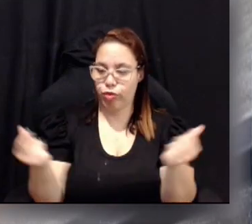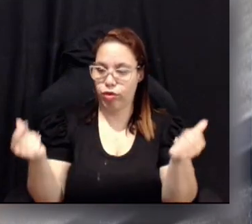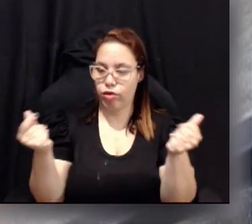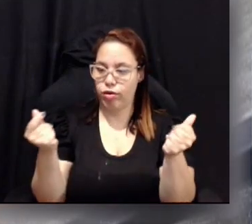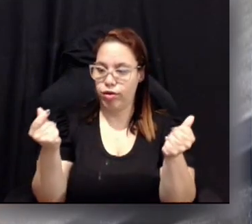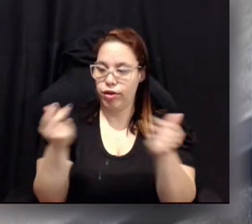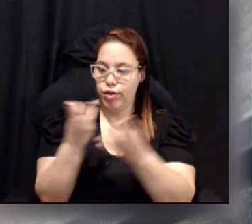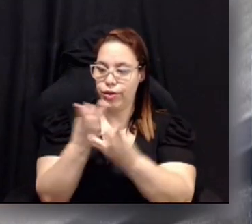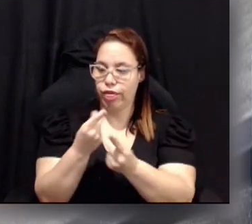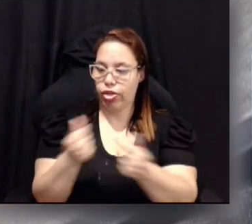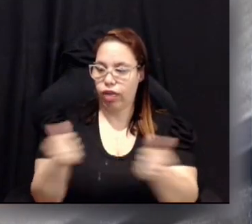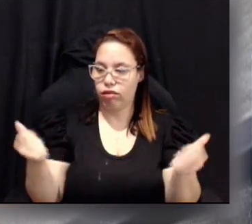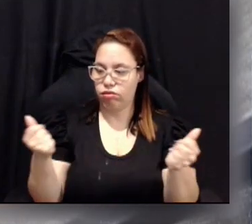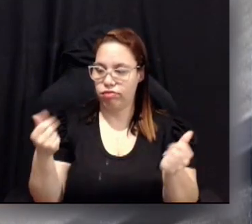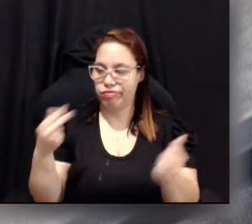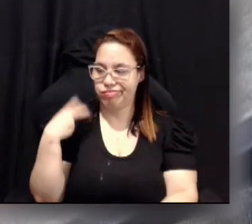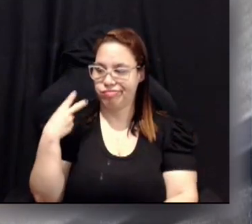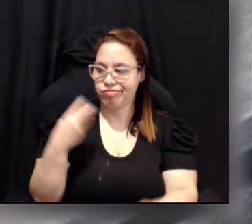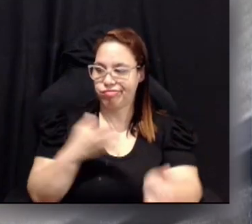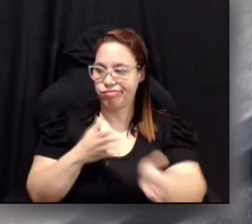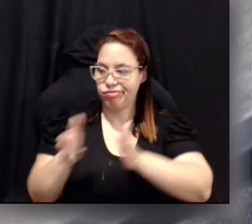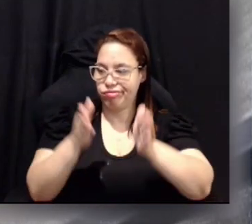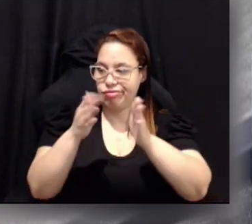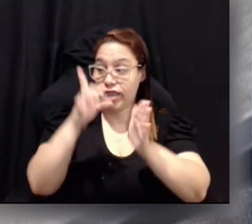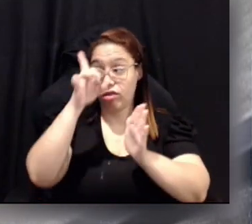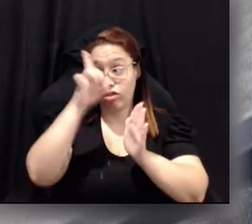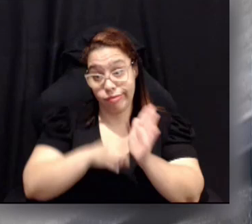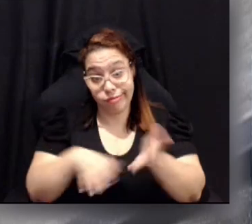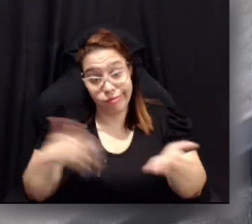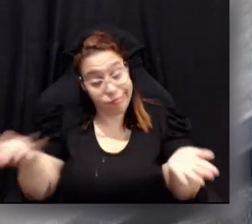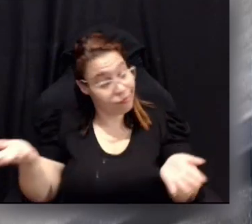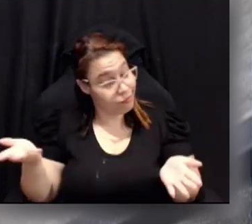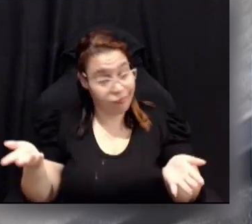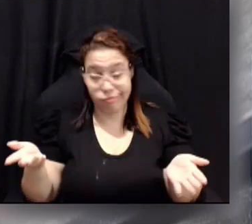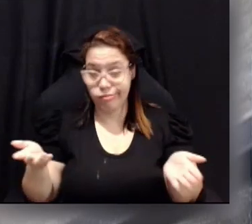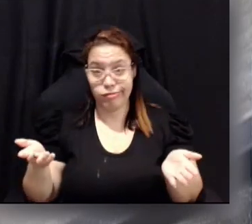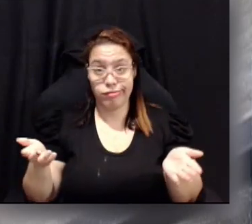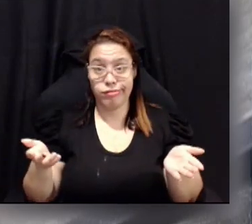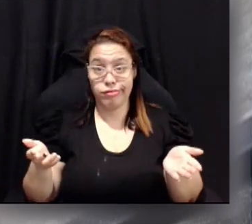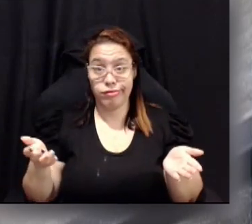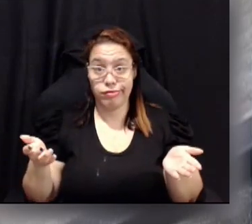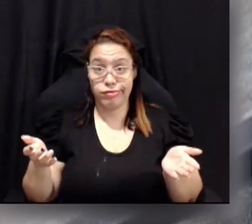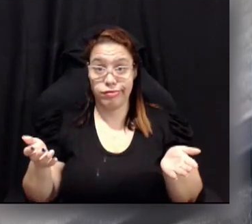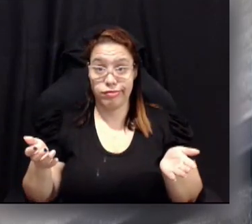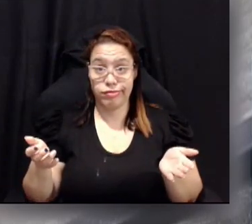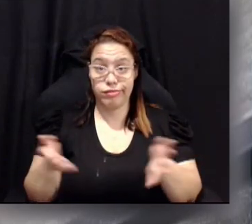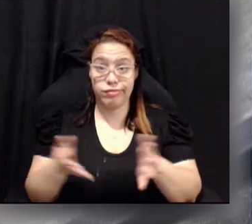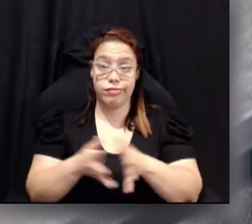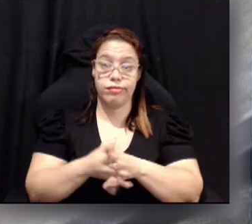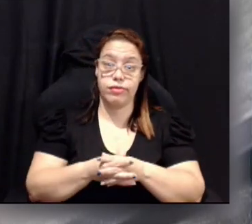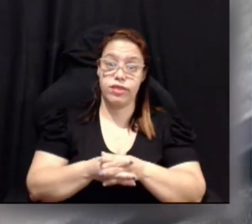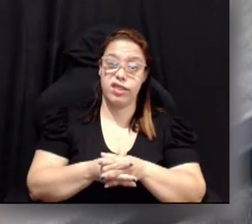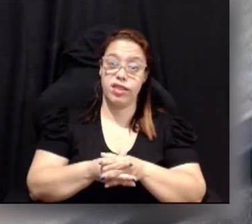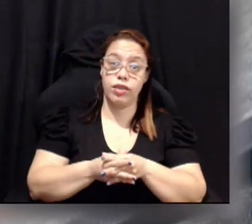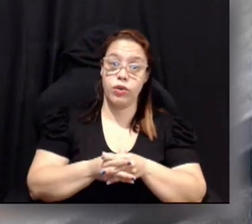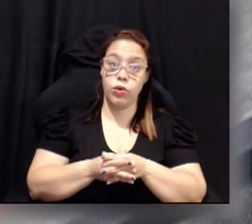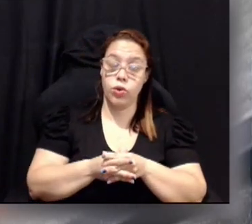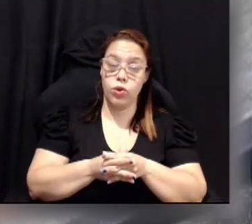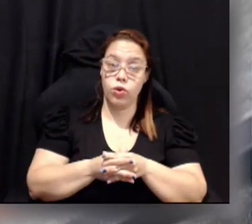enxugar o acesso a direitos. Então, isso nos coloca numa preocupação muito grande. Então, quando você fala uma